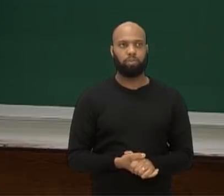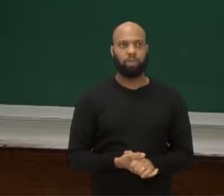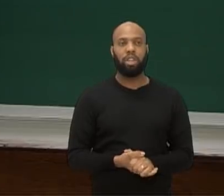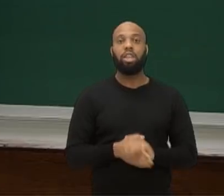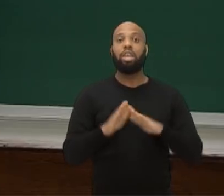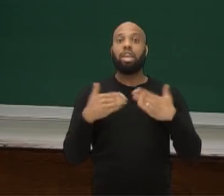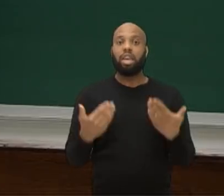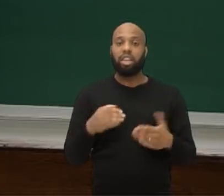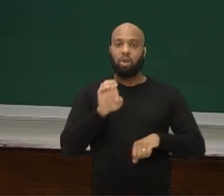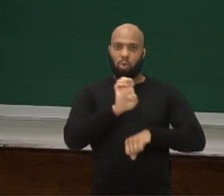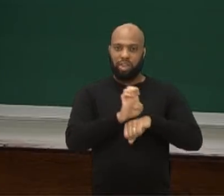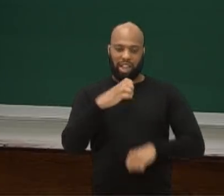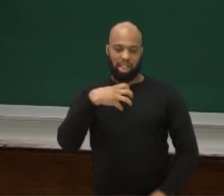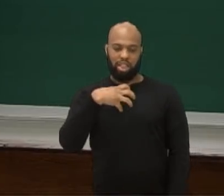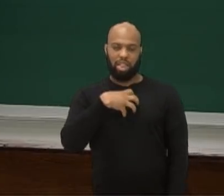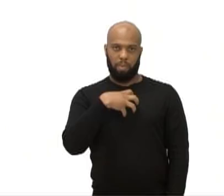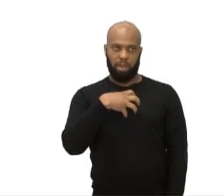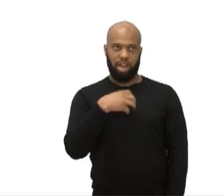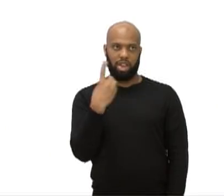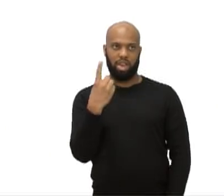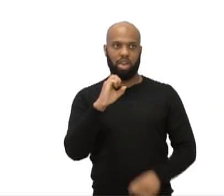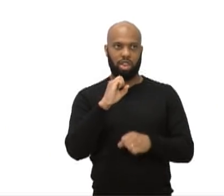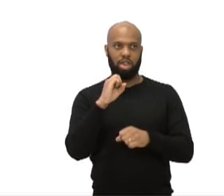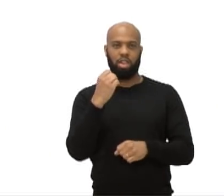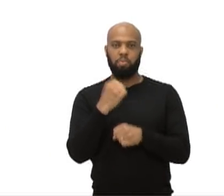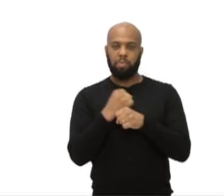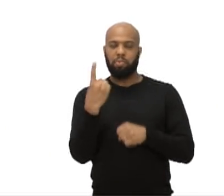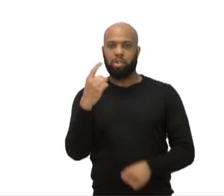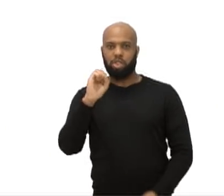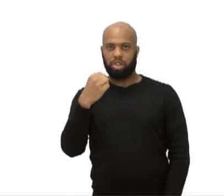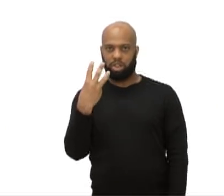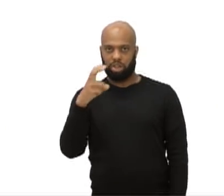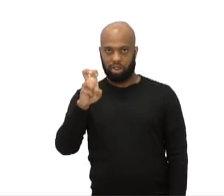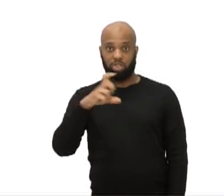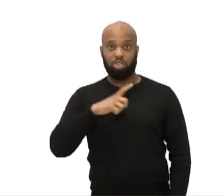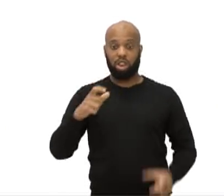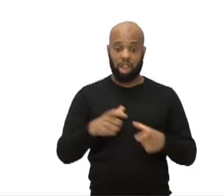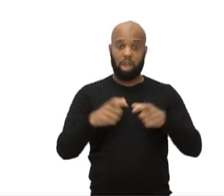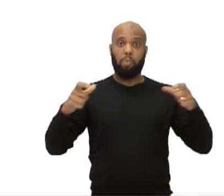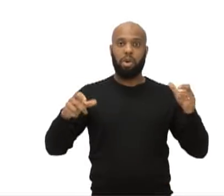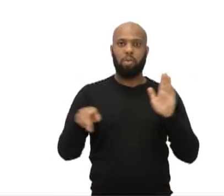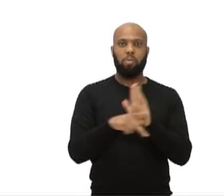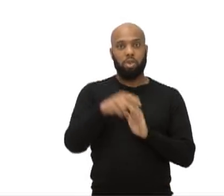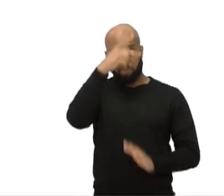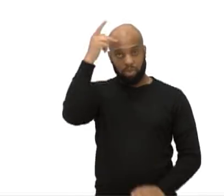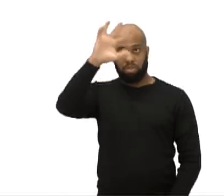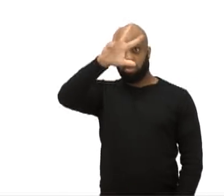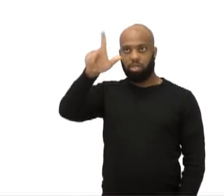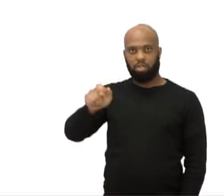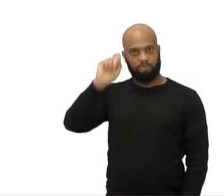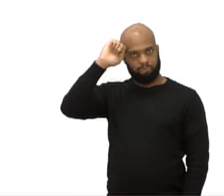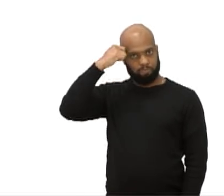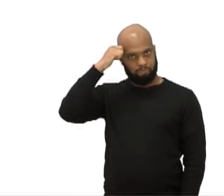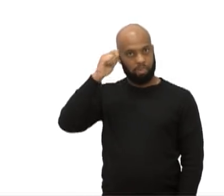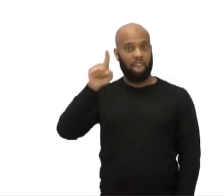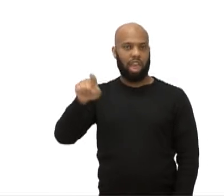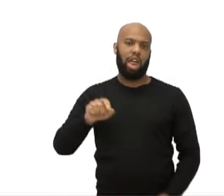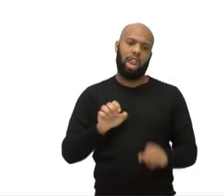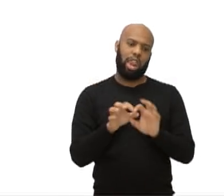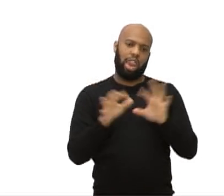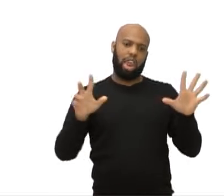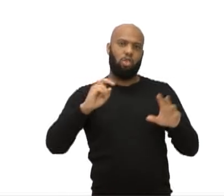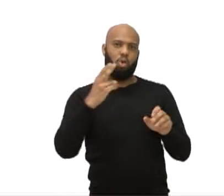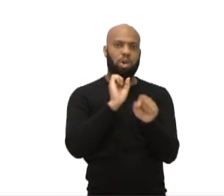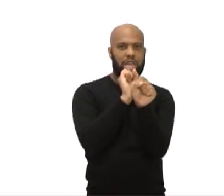E na Bahia, em 1865, a maioria da população era de afrodescendentes, fossem eles livres